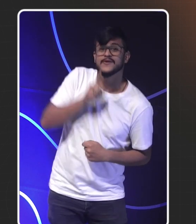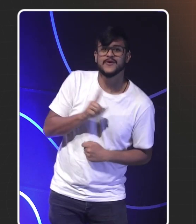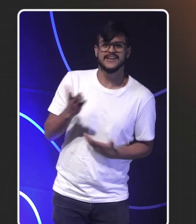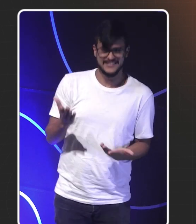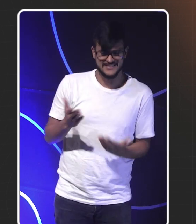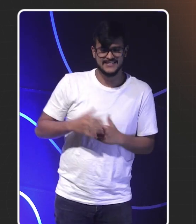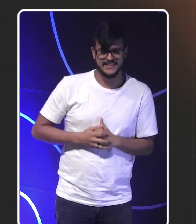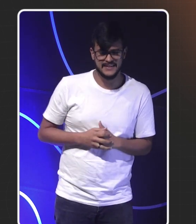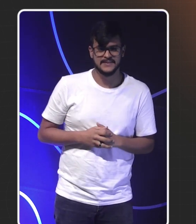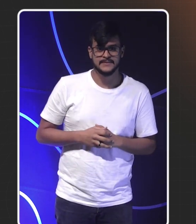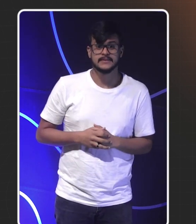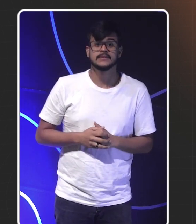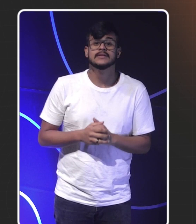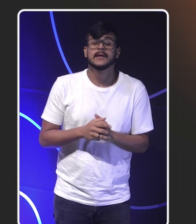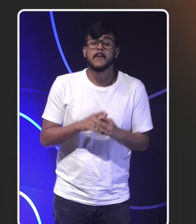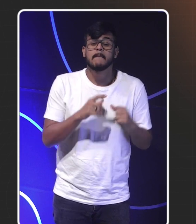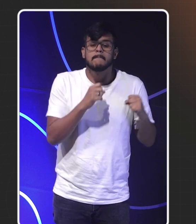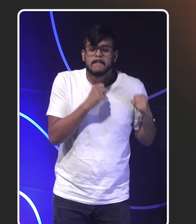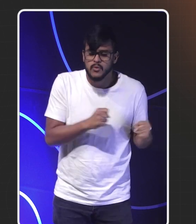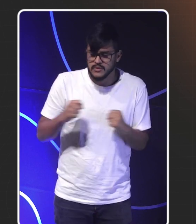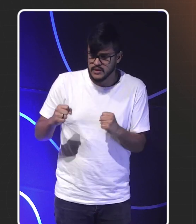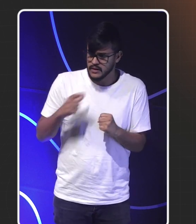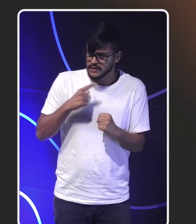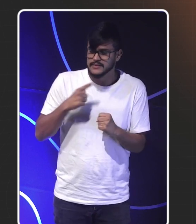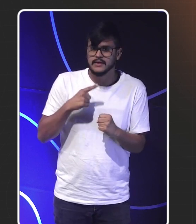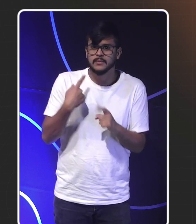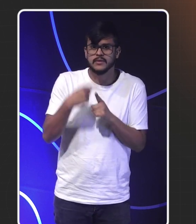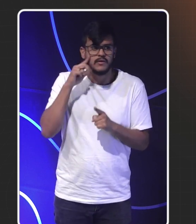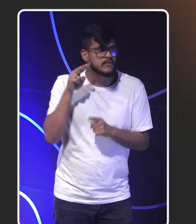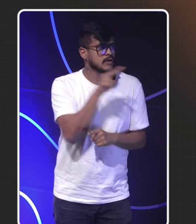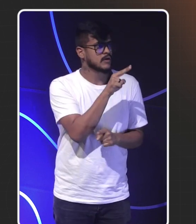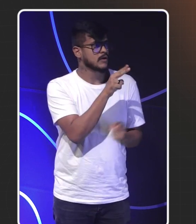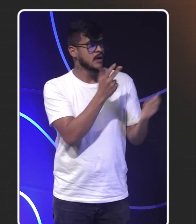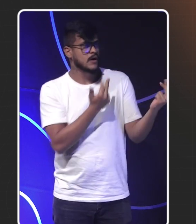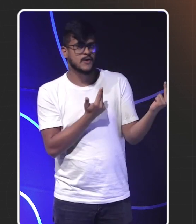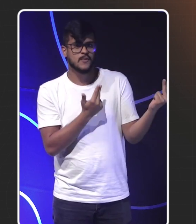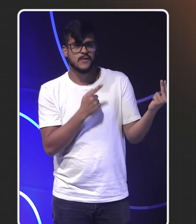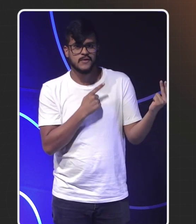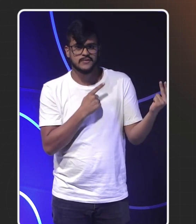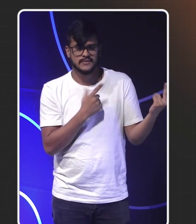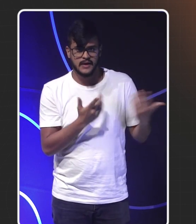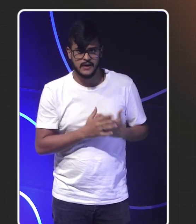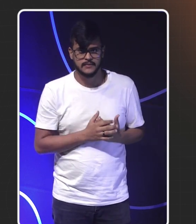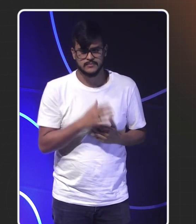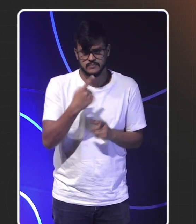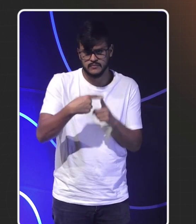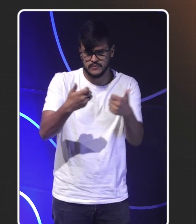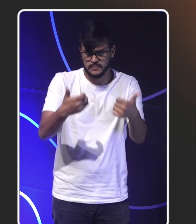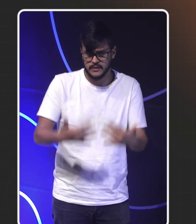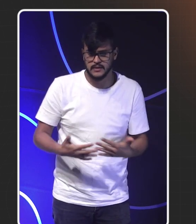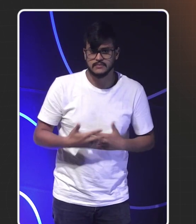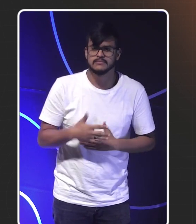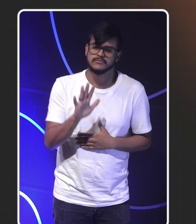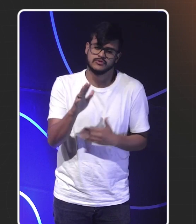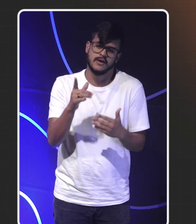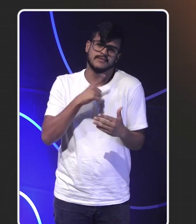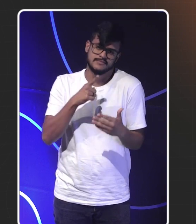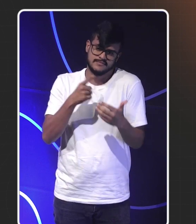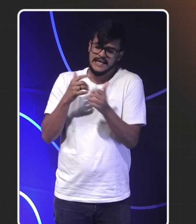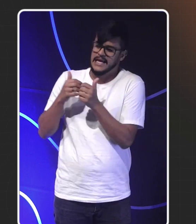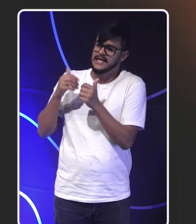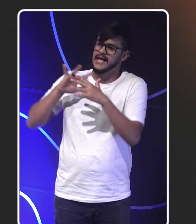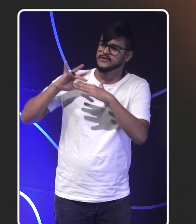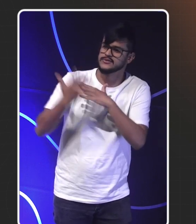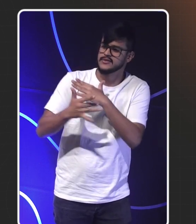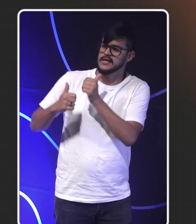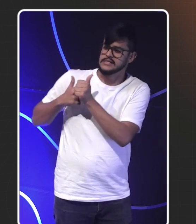poder da divulgação de um igual. A gente não está falando sobre quantidade de seguidores, sobre